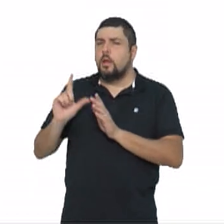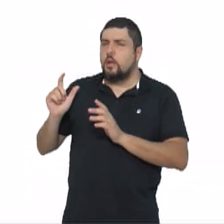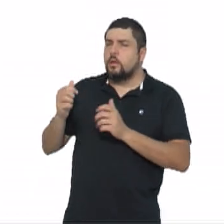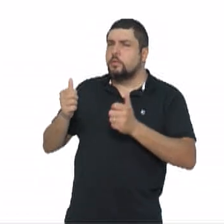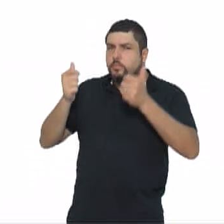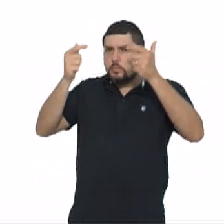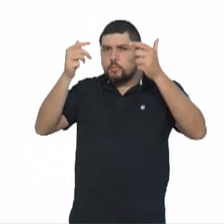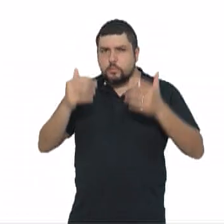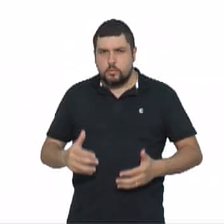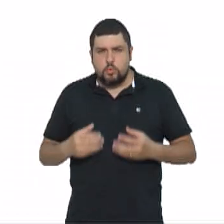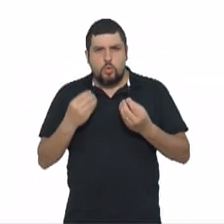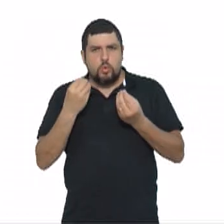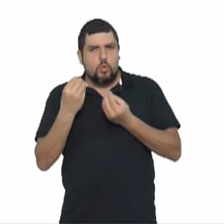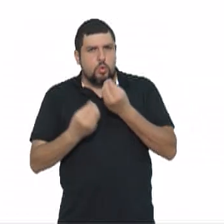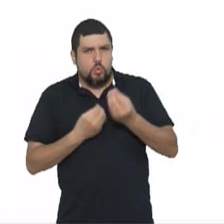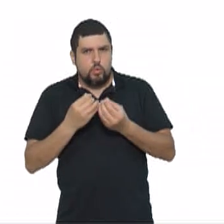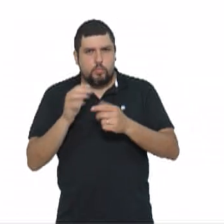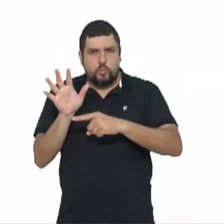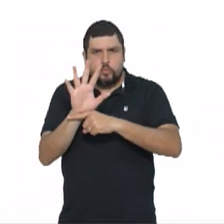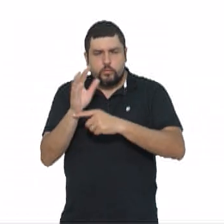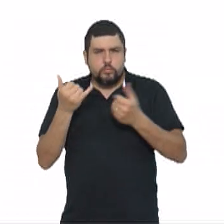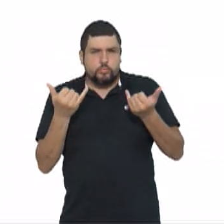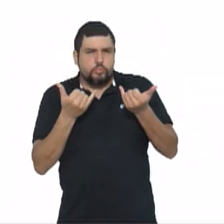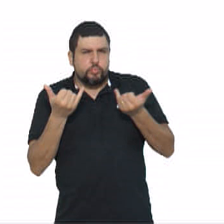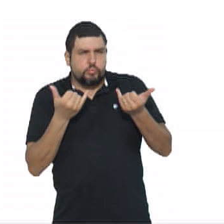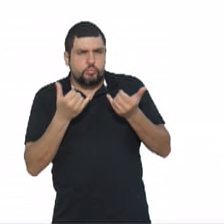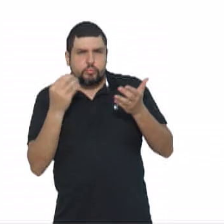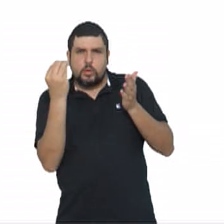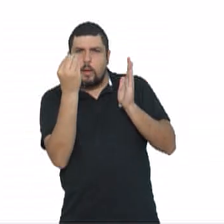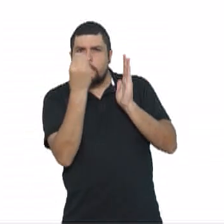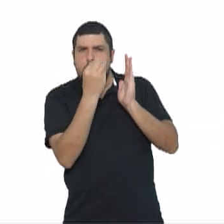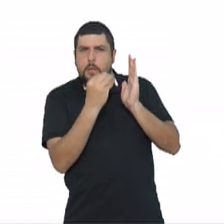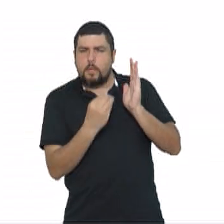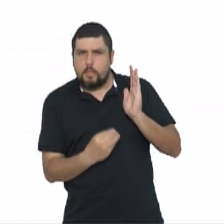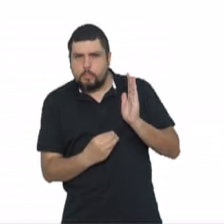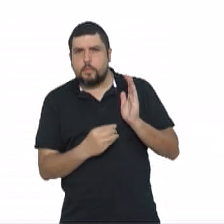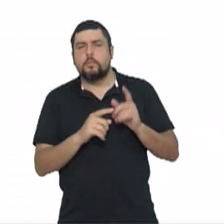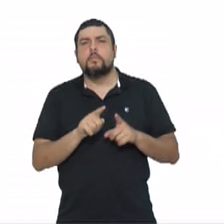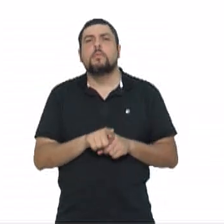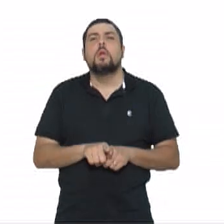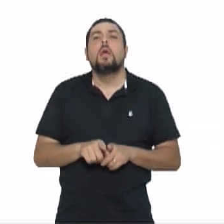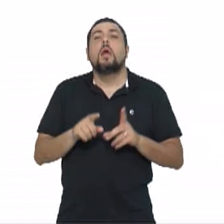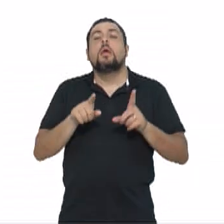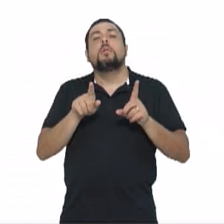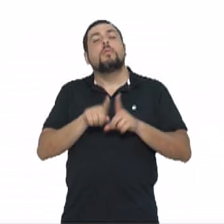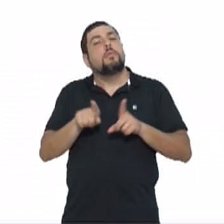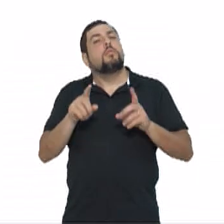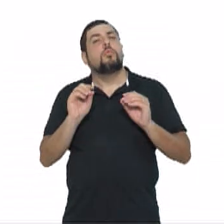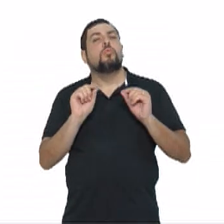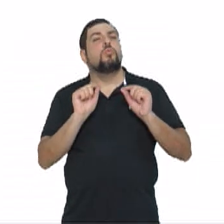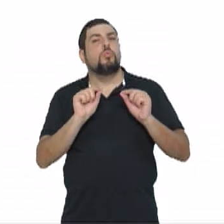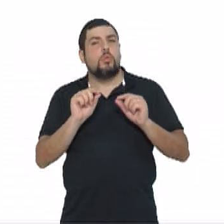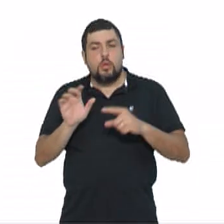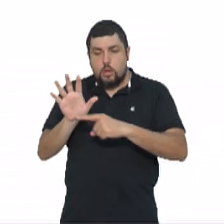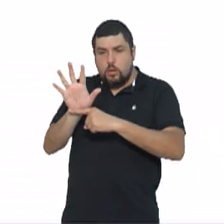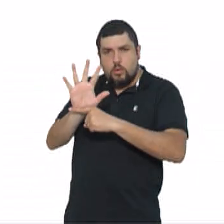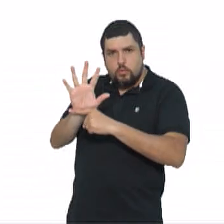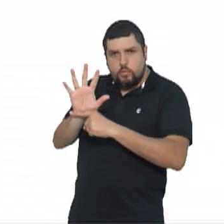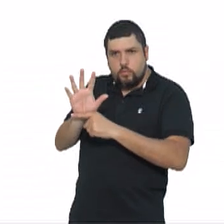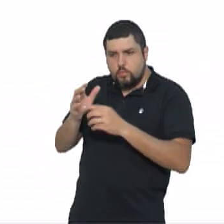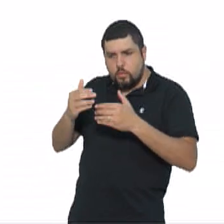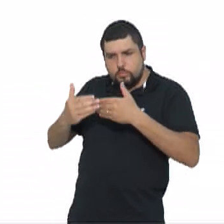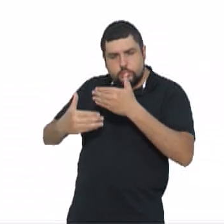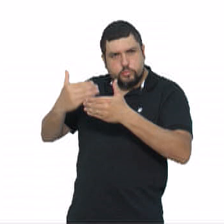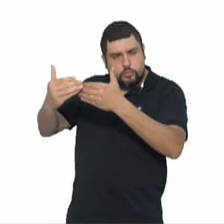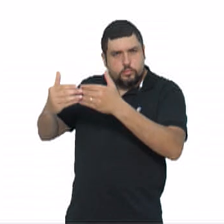falar, sobre informações do filme. Vamos lá. Sobre as informações do planejamento que correspondem ao filme, à obra em si.